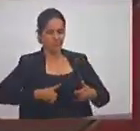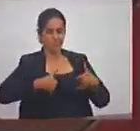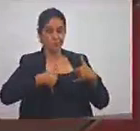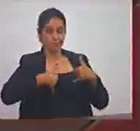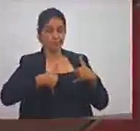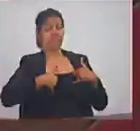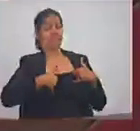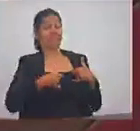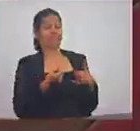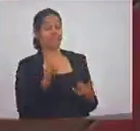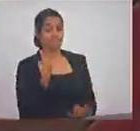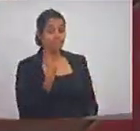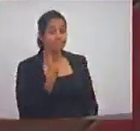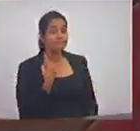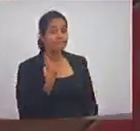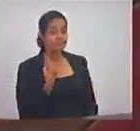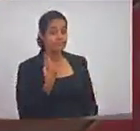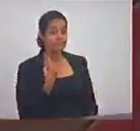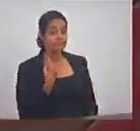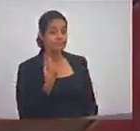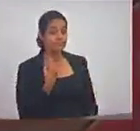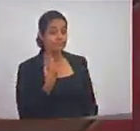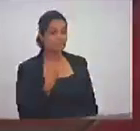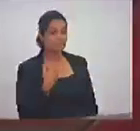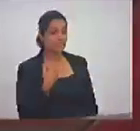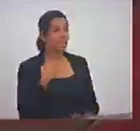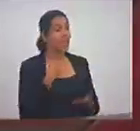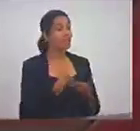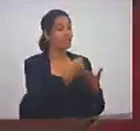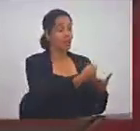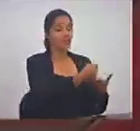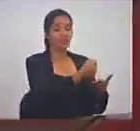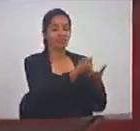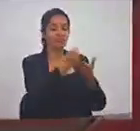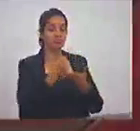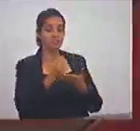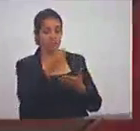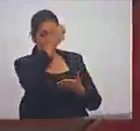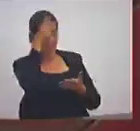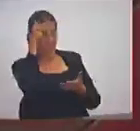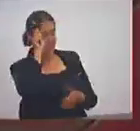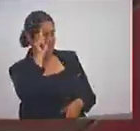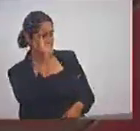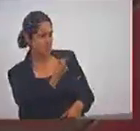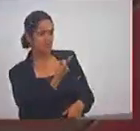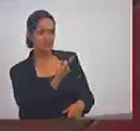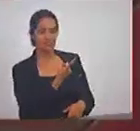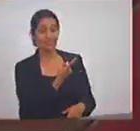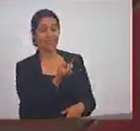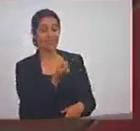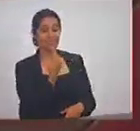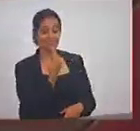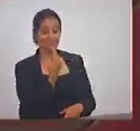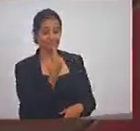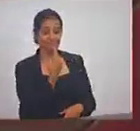realidade. Eu jogo dentro da Câmara. Eu ponho aqui, eu tiro ali, eu mexo aqui, para poder, o próprio ego do